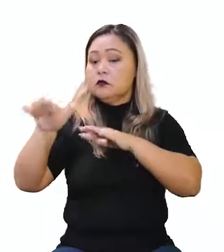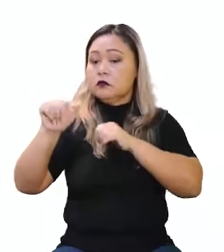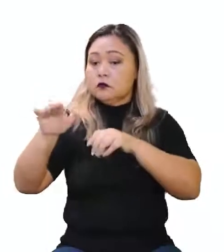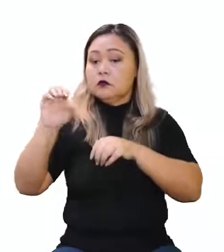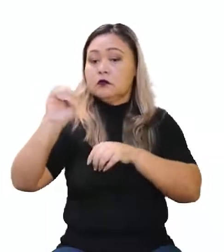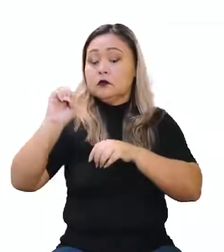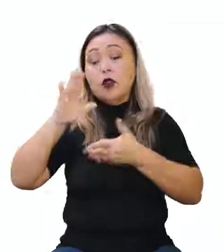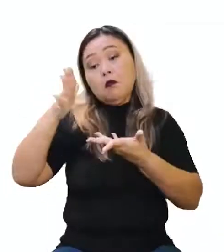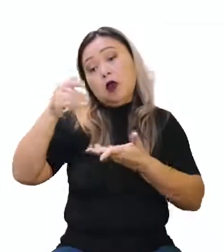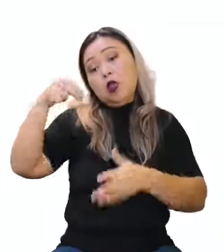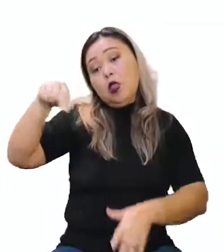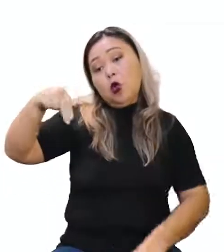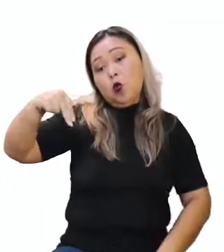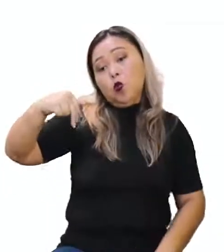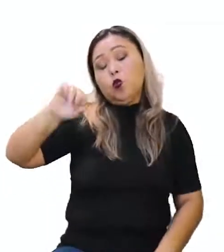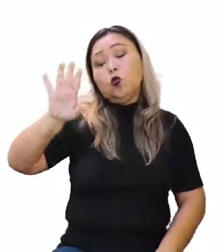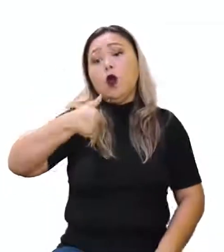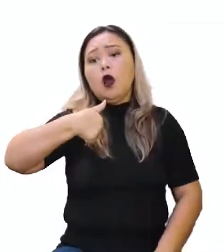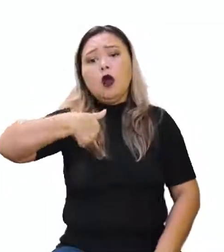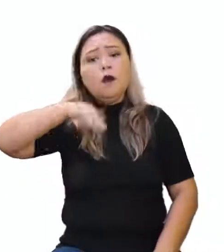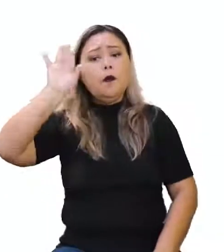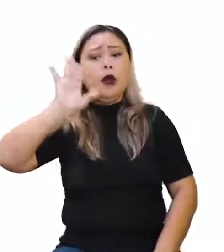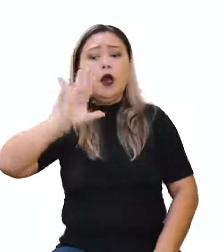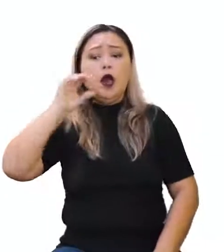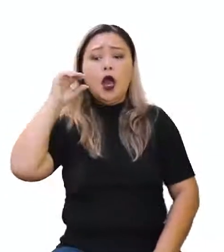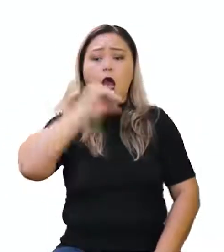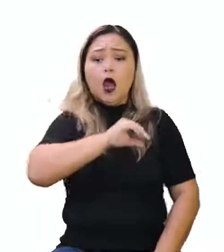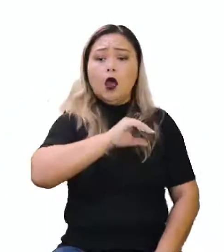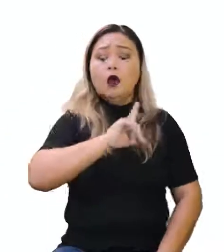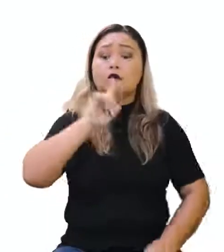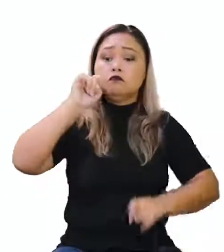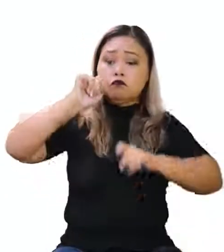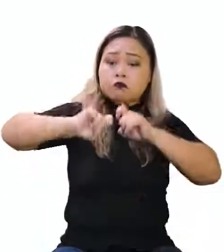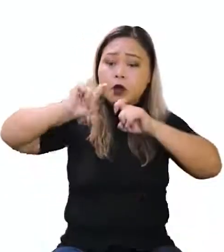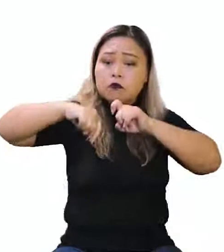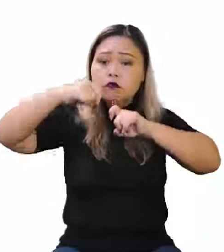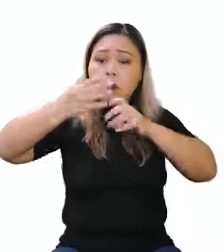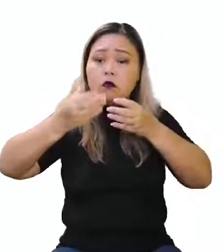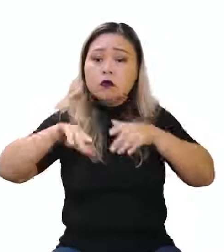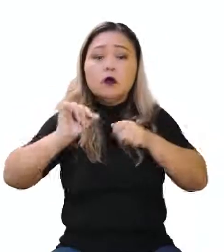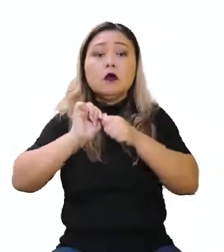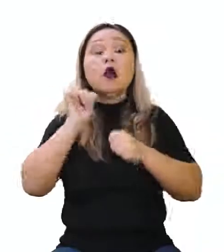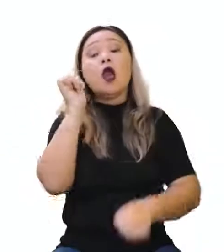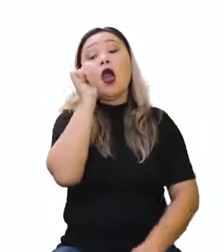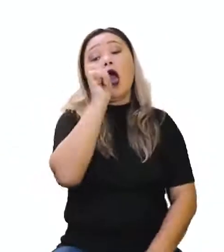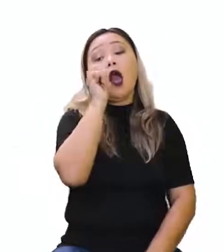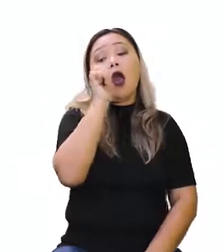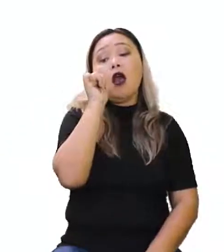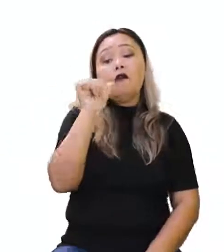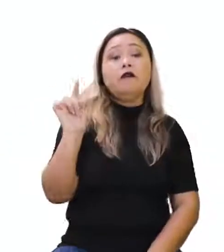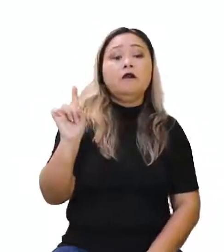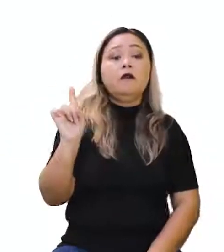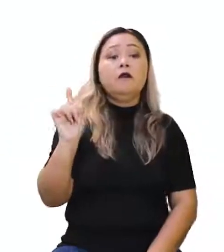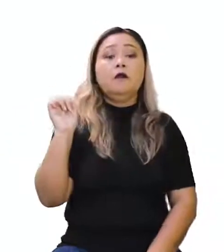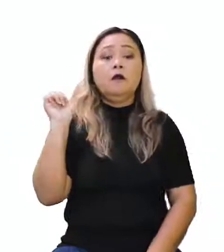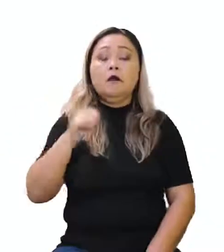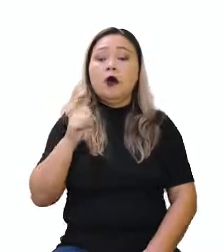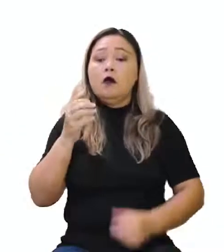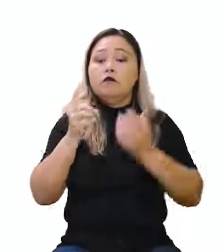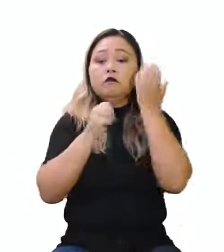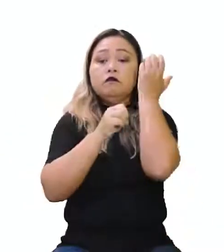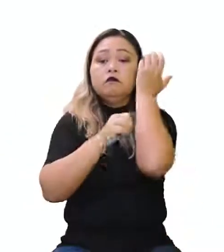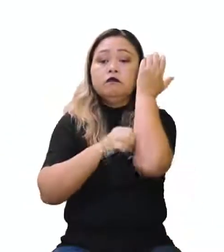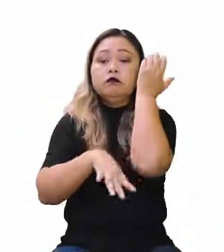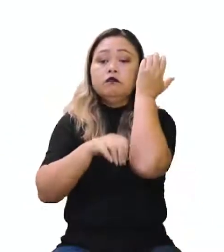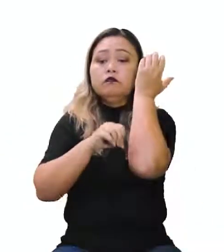meados de novembro, que é uma época mais quente, a estação de reprodução. Já as fêmeas podem botar